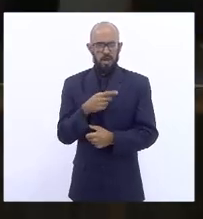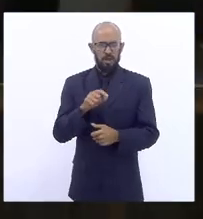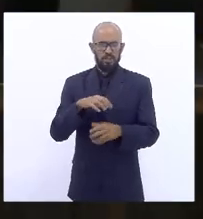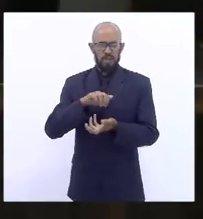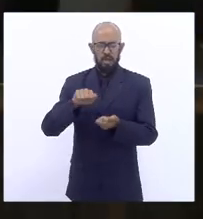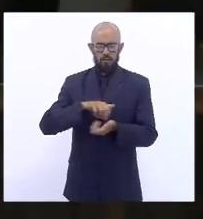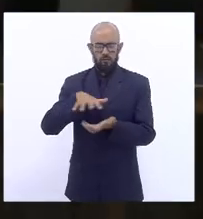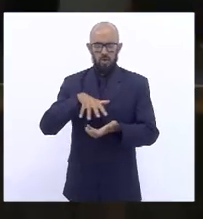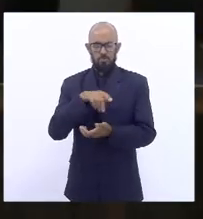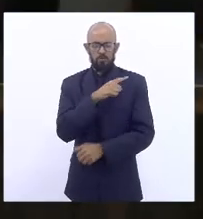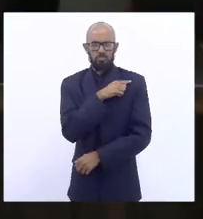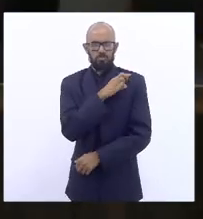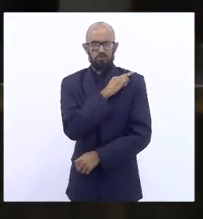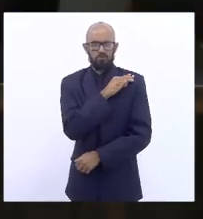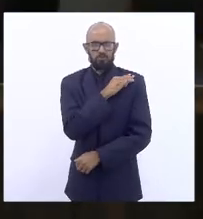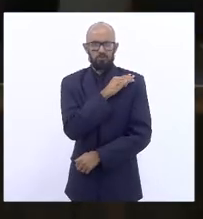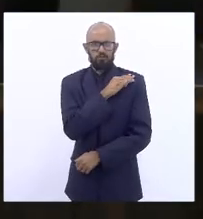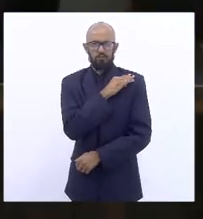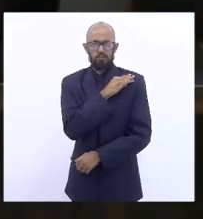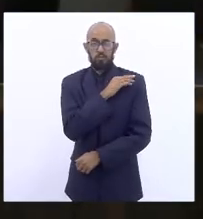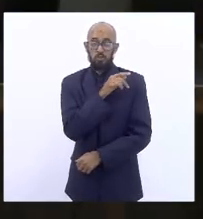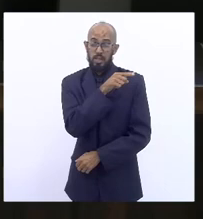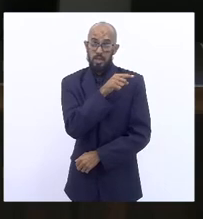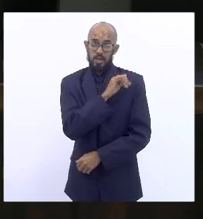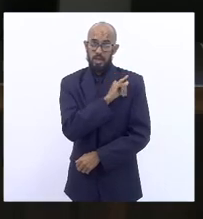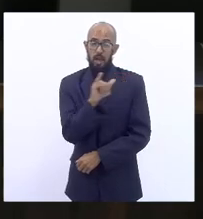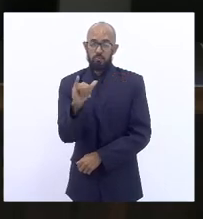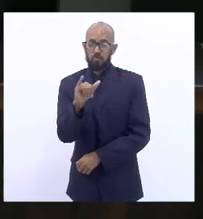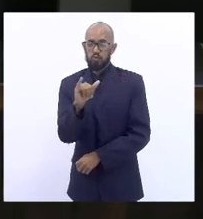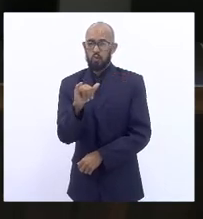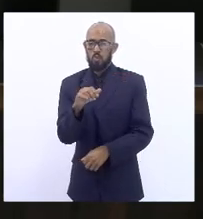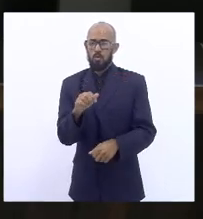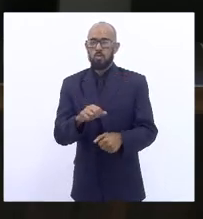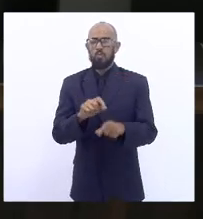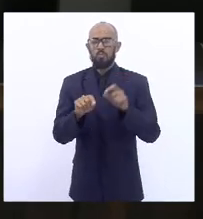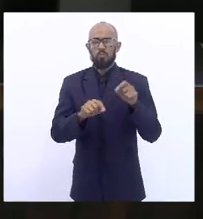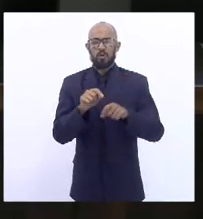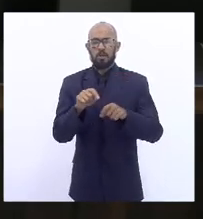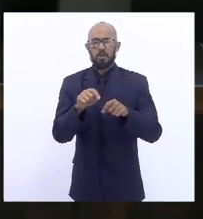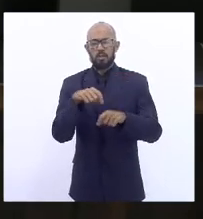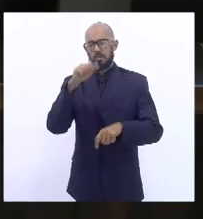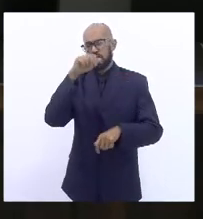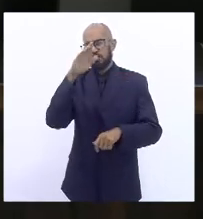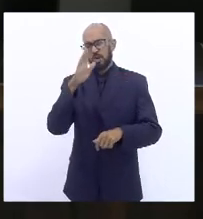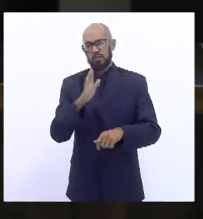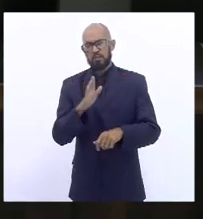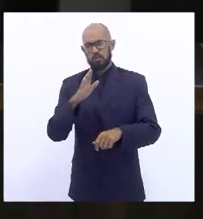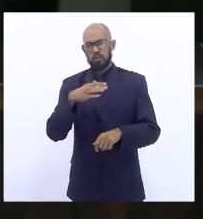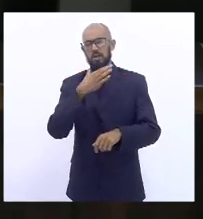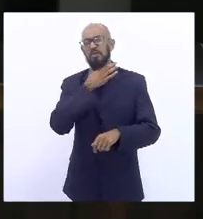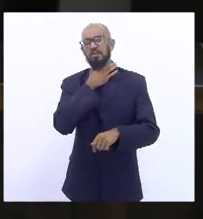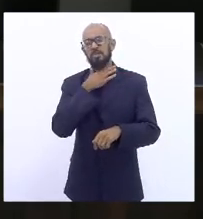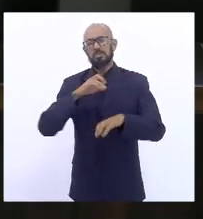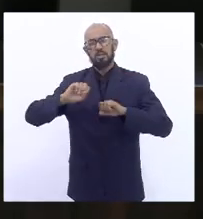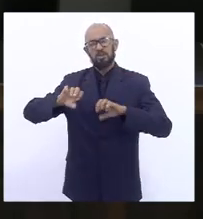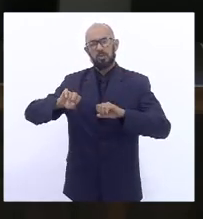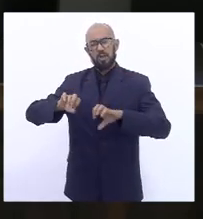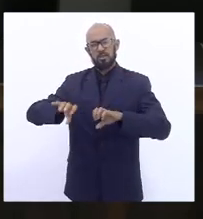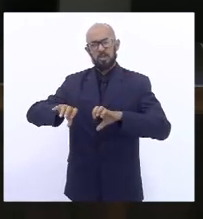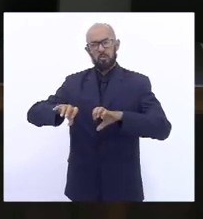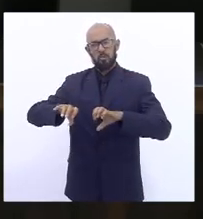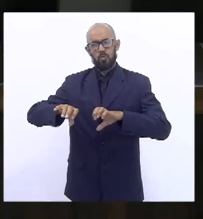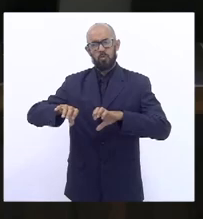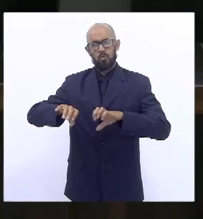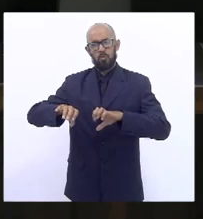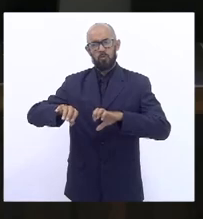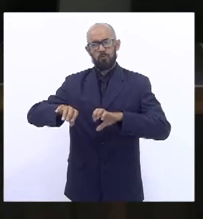médio, aquilo que Darcy Ribeiro nos alertou ao dizer que no Brasil a crise da educação,